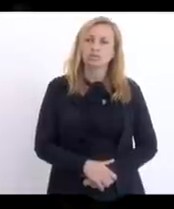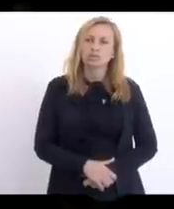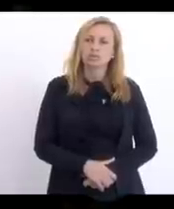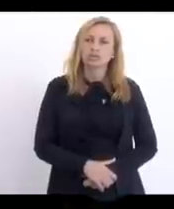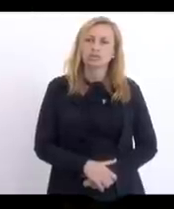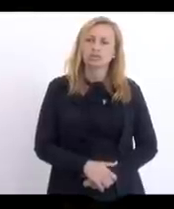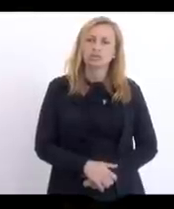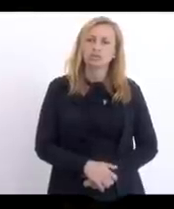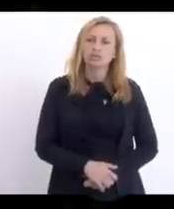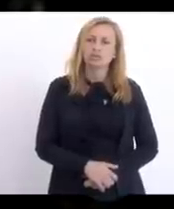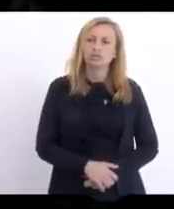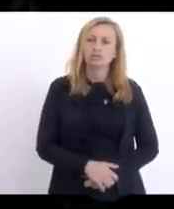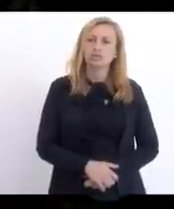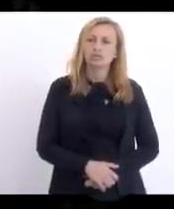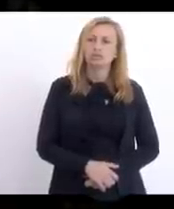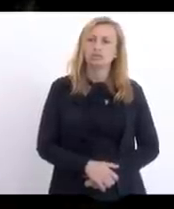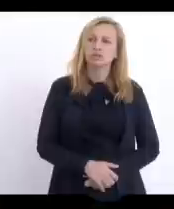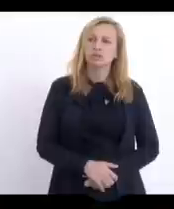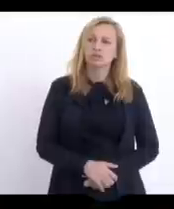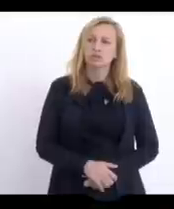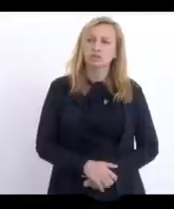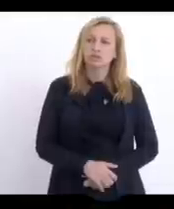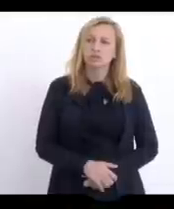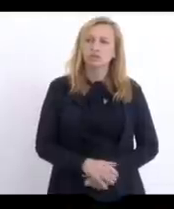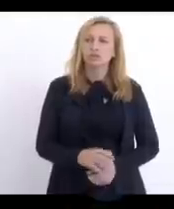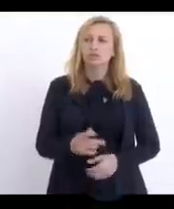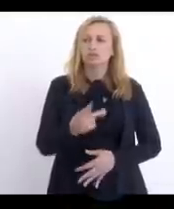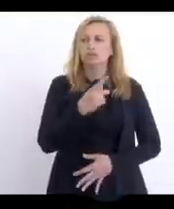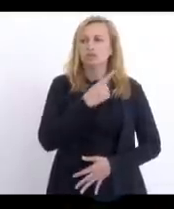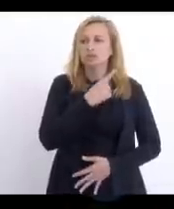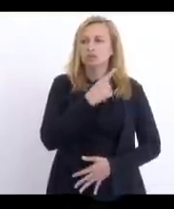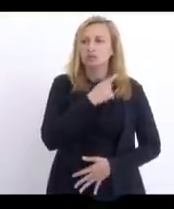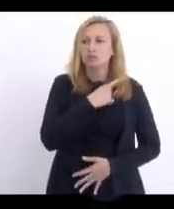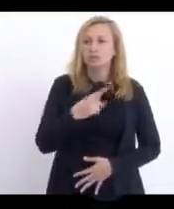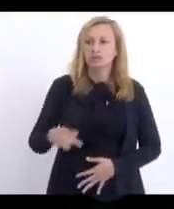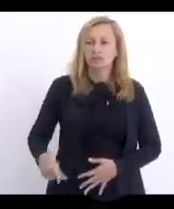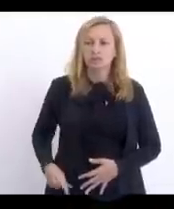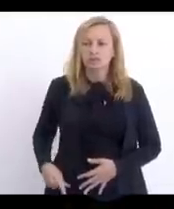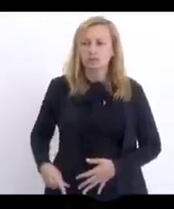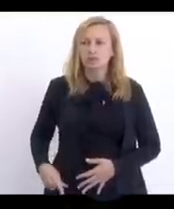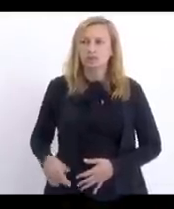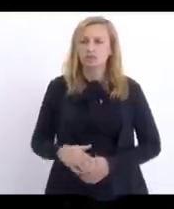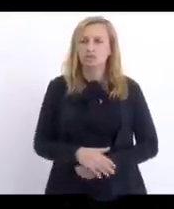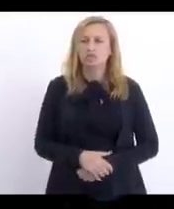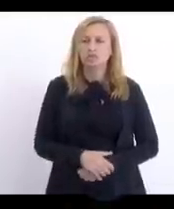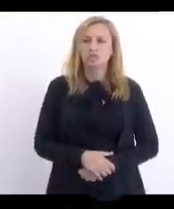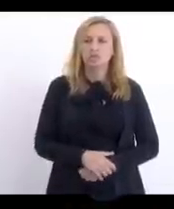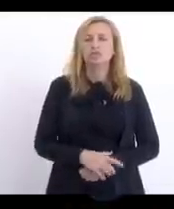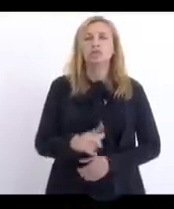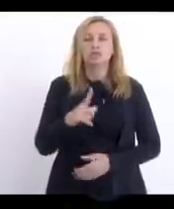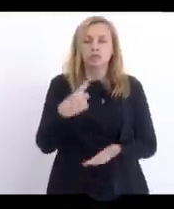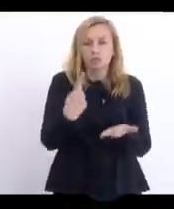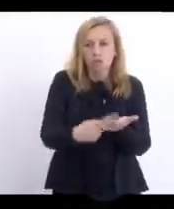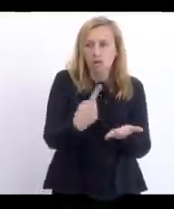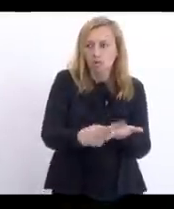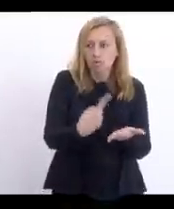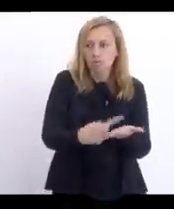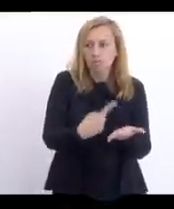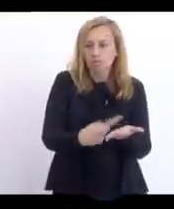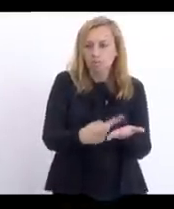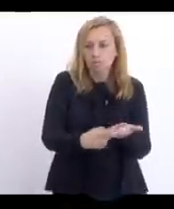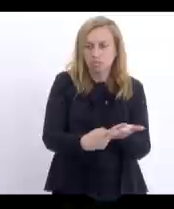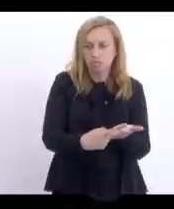deixar. Senhor presidente, Vossa Excelência promover um acordo em plenário,